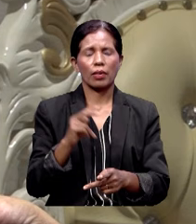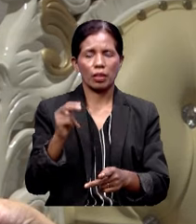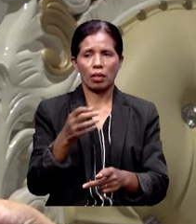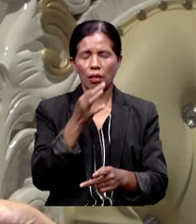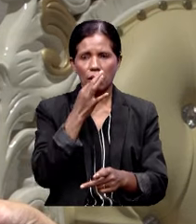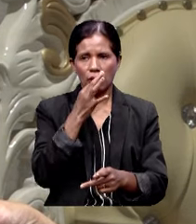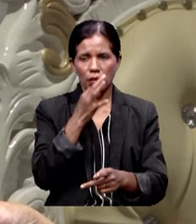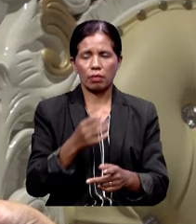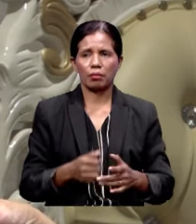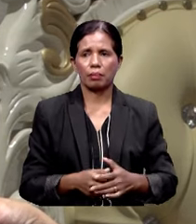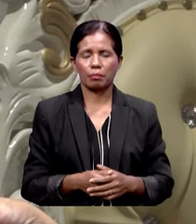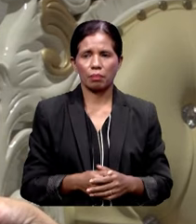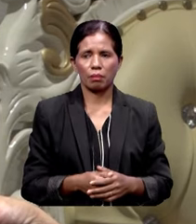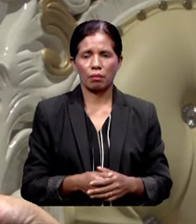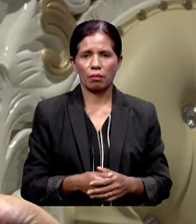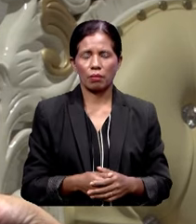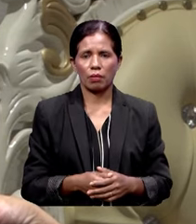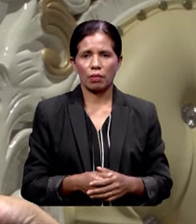aihang ya nebe